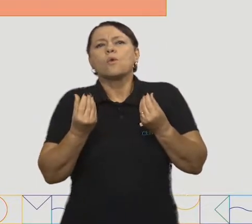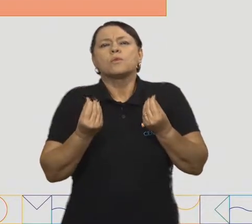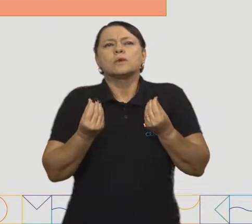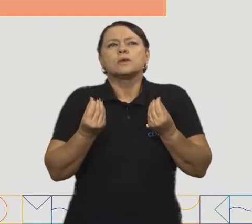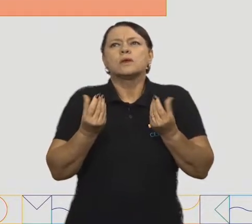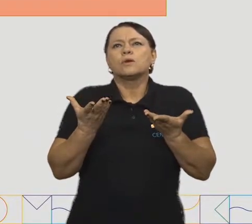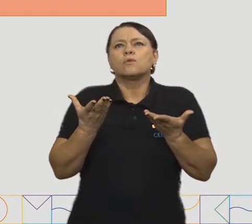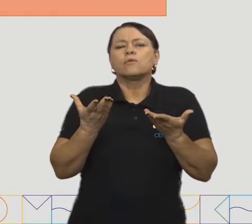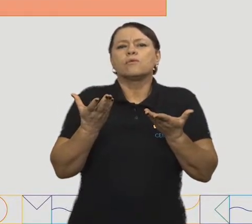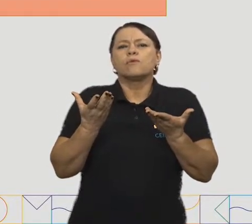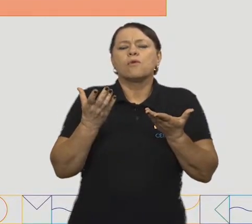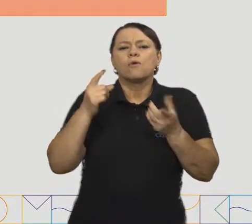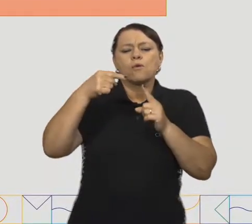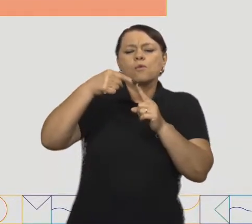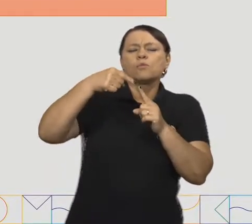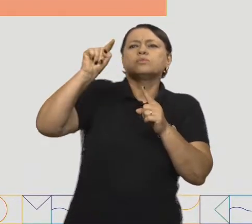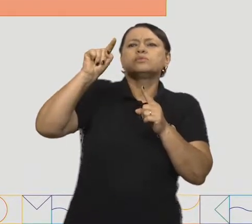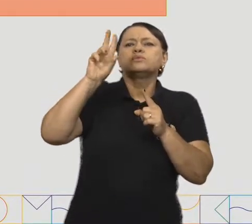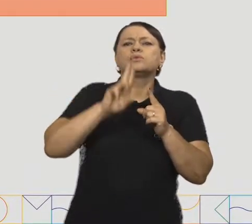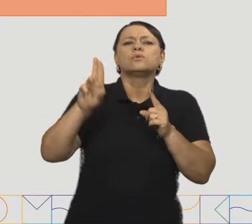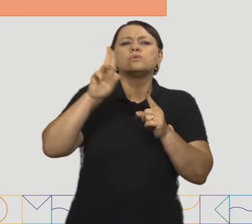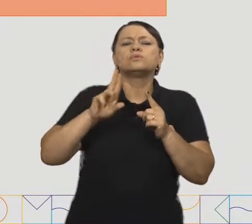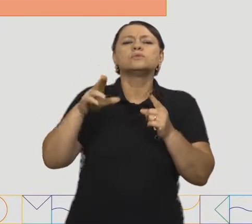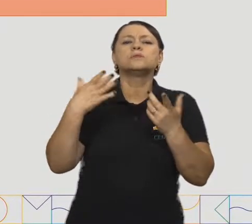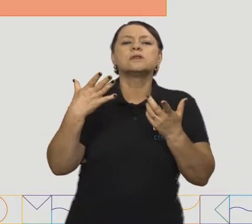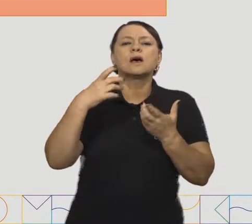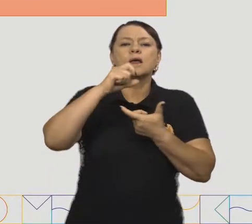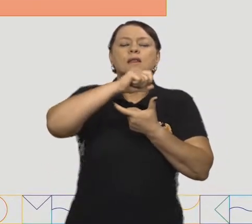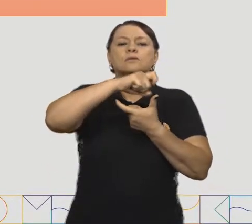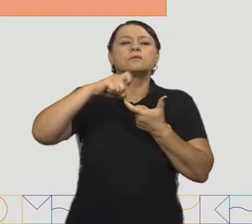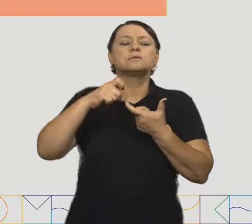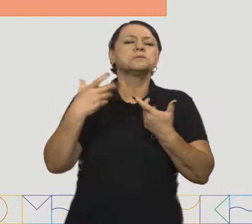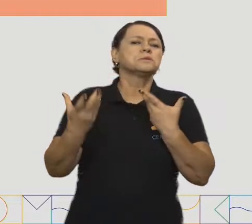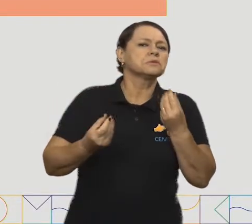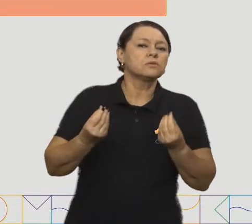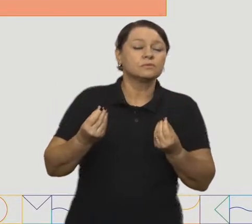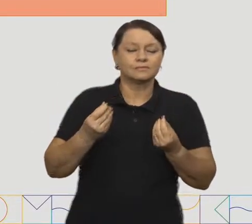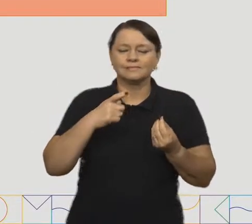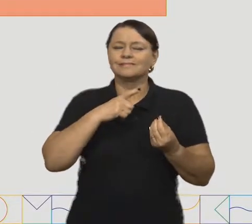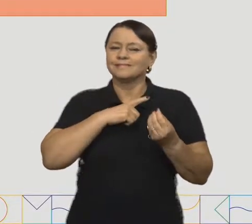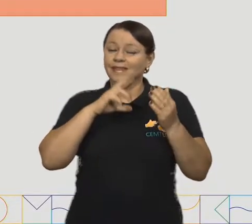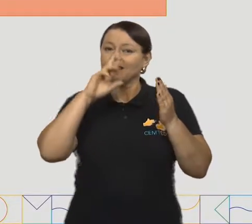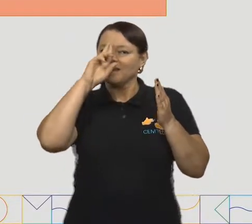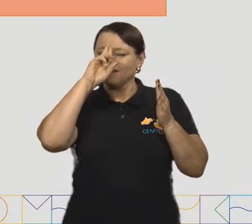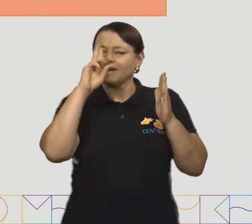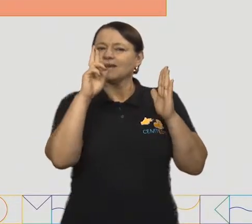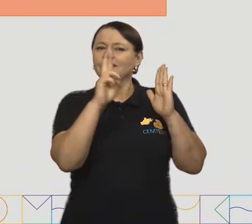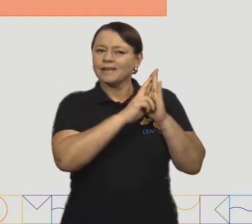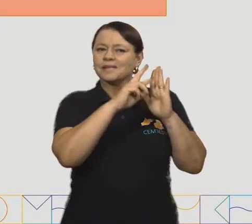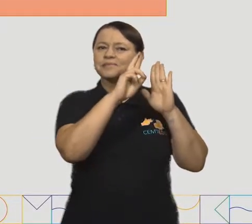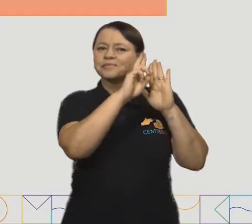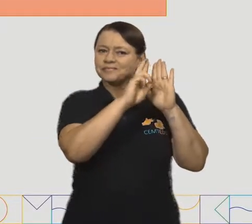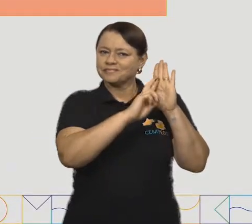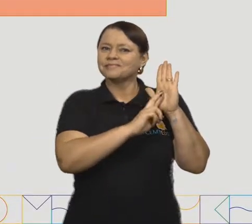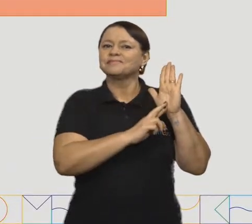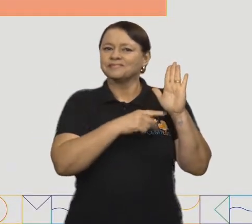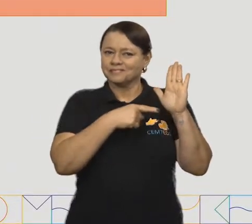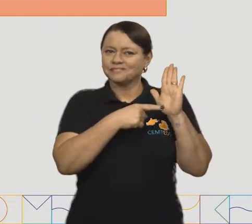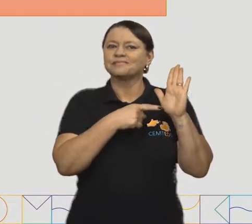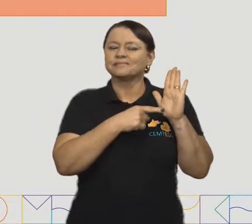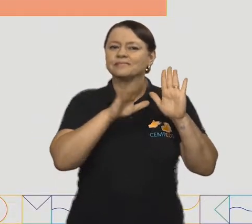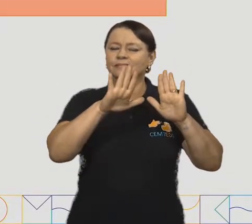sabor, anel e animal. Não se esqueçam, todas essas palavras são